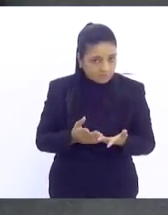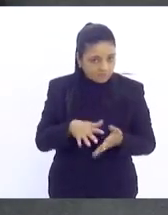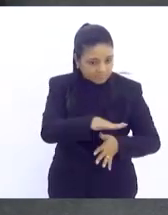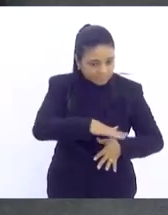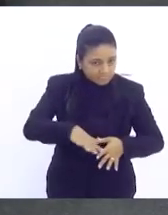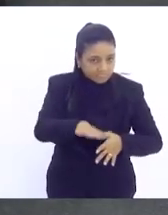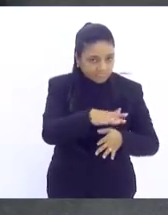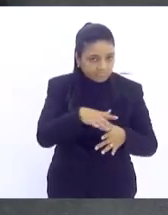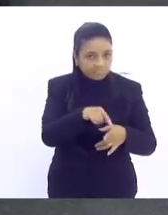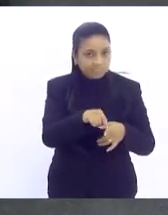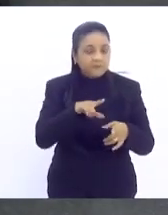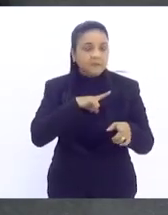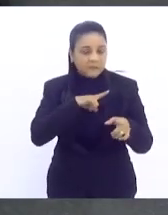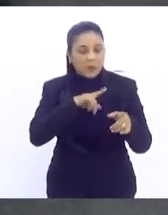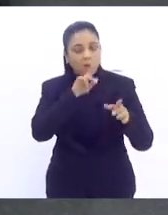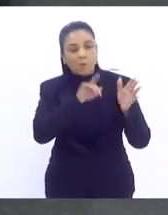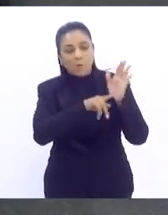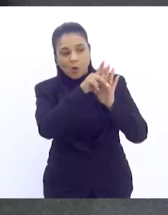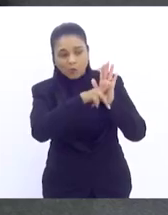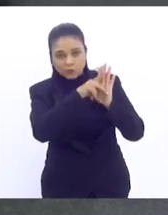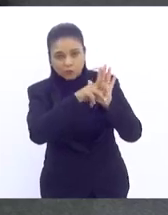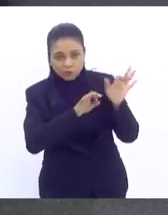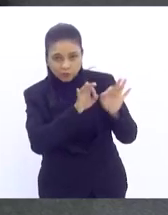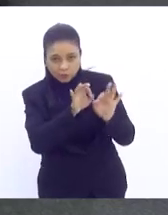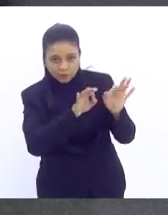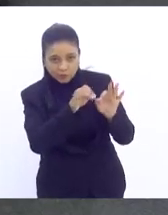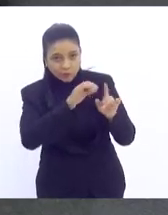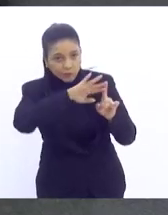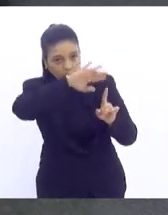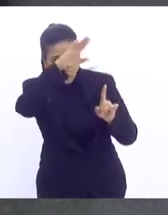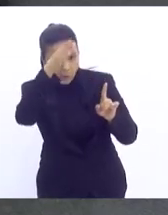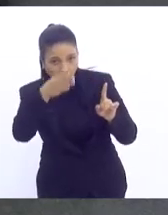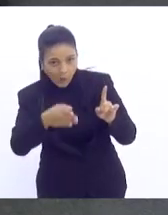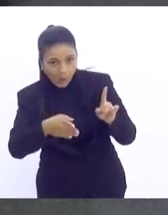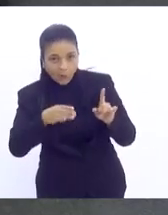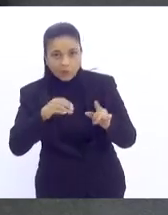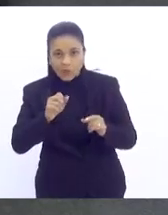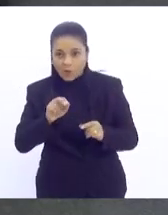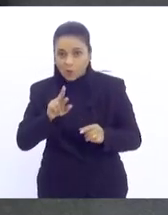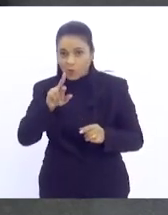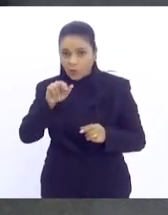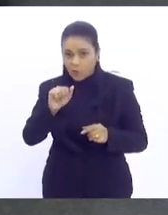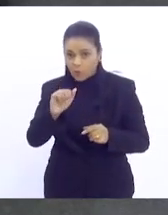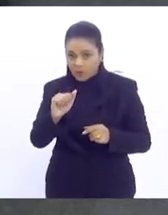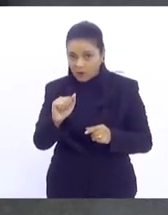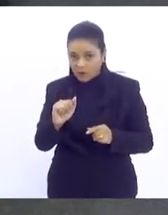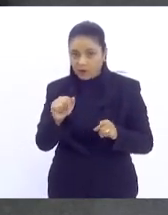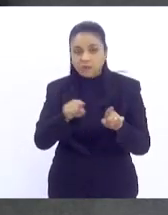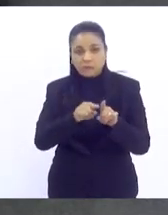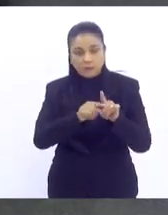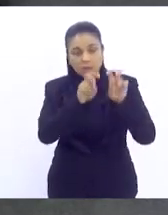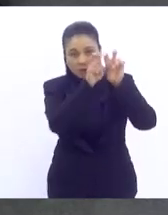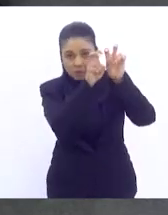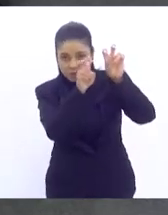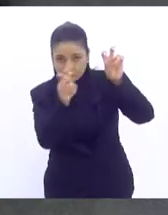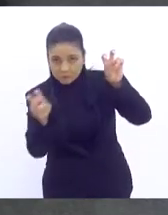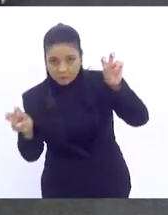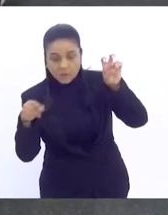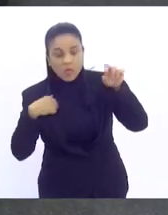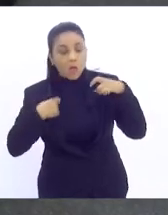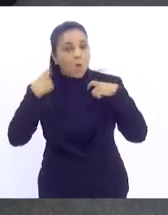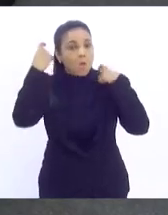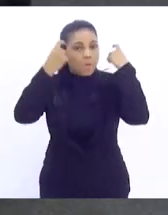projeto de intervenção no Morro da Urca e também no Pão de Açúcar que tem me deixado muito